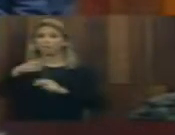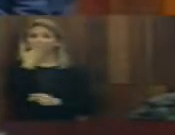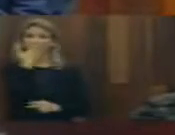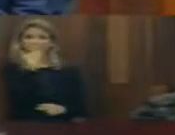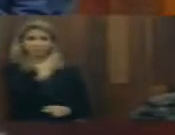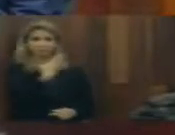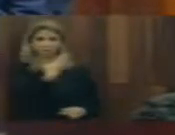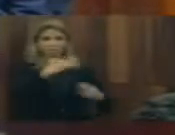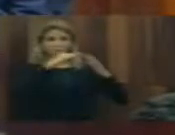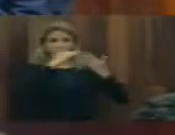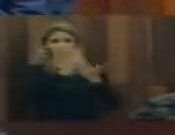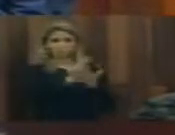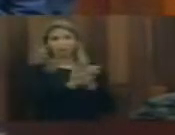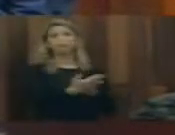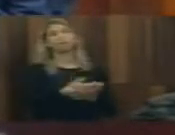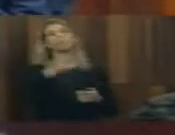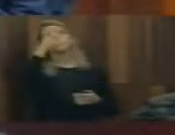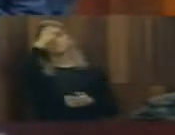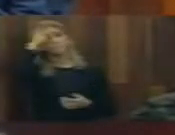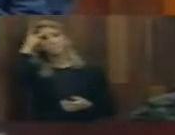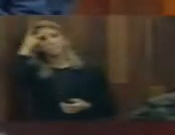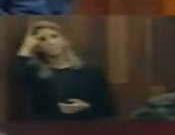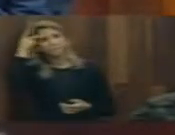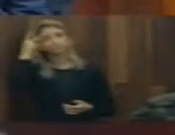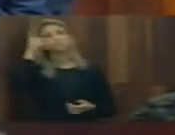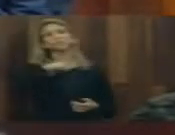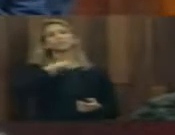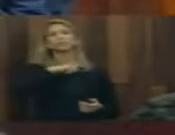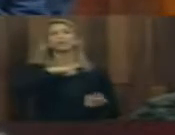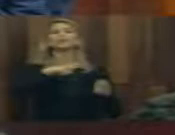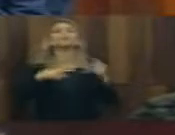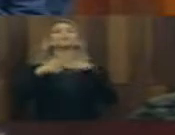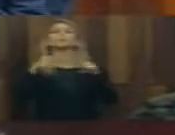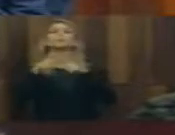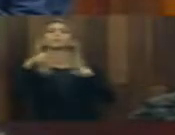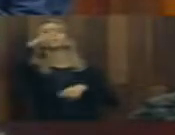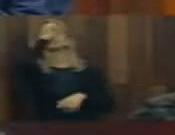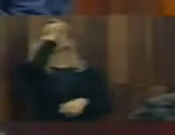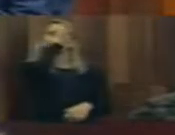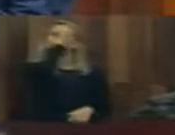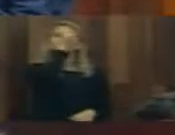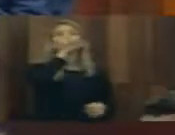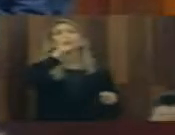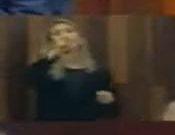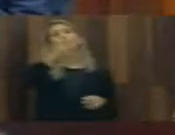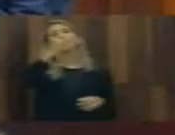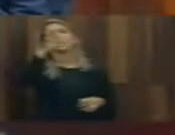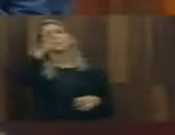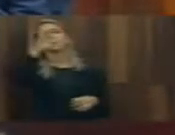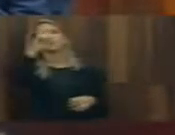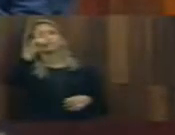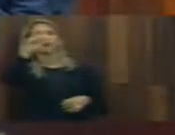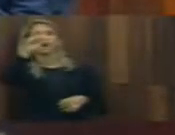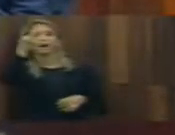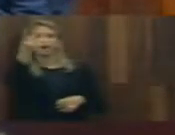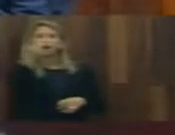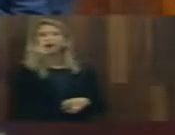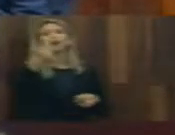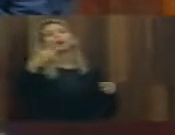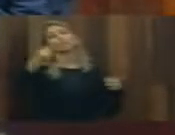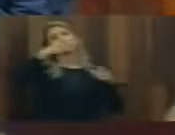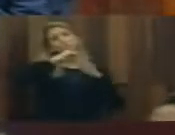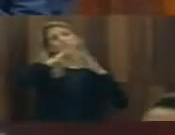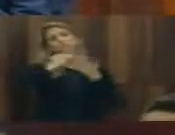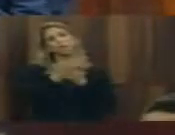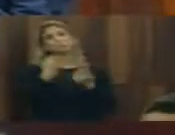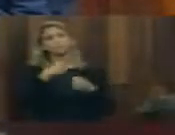com transtorno de déficit de atenção e hiperatividade TDAH no âmbito do município de Cabo